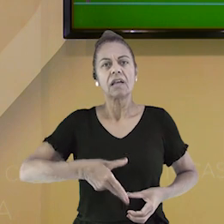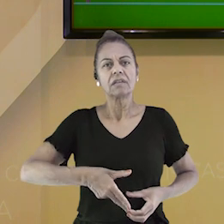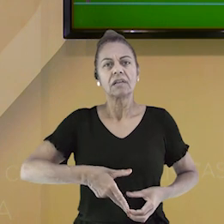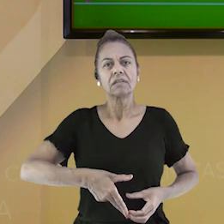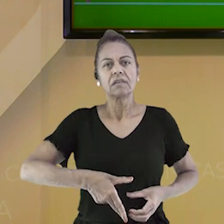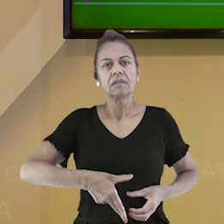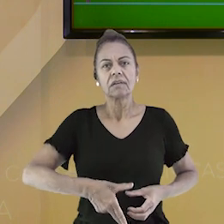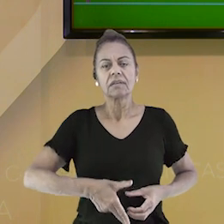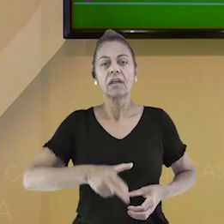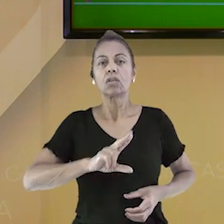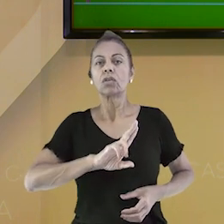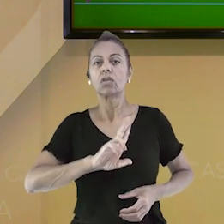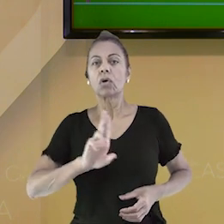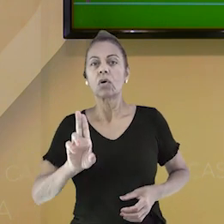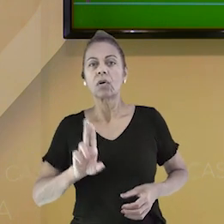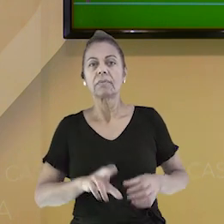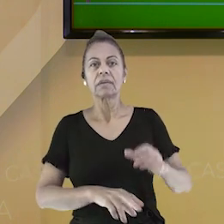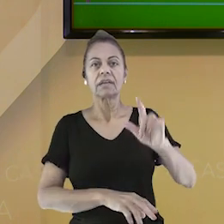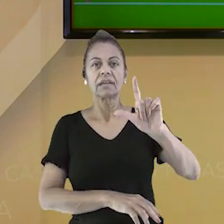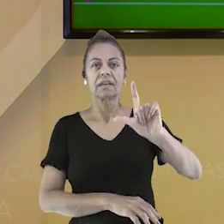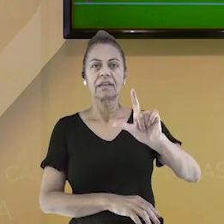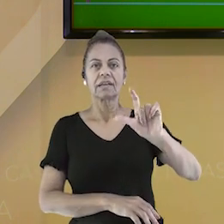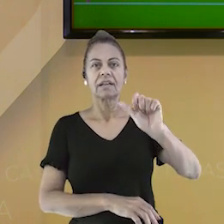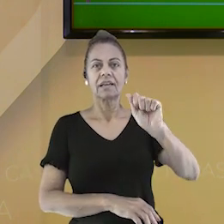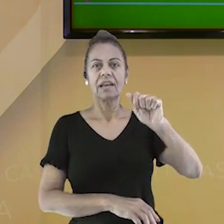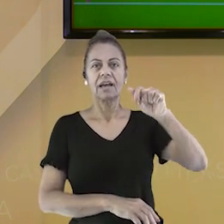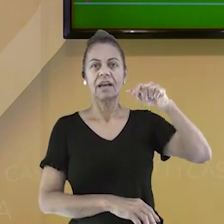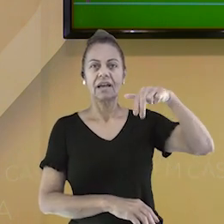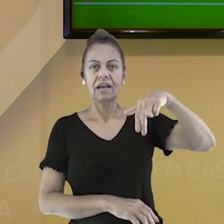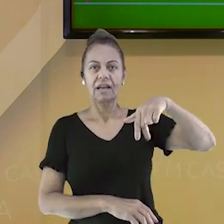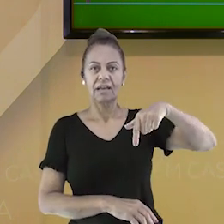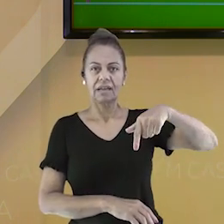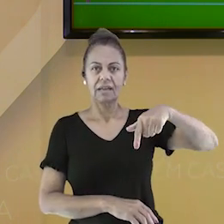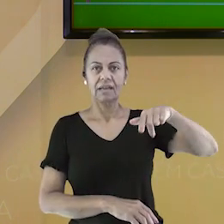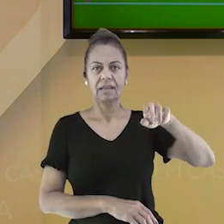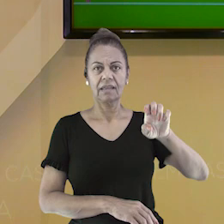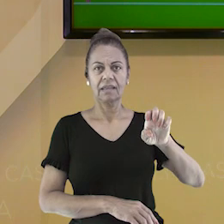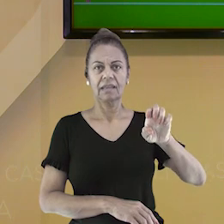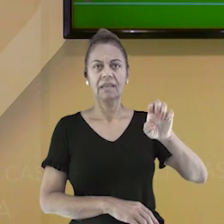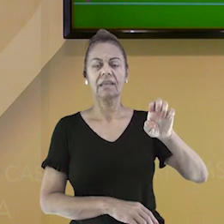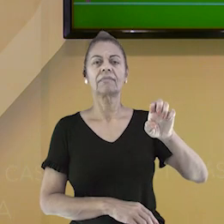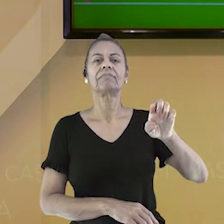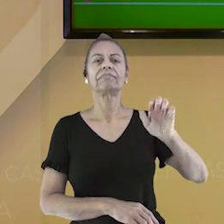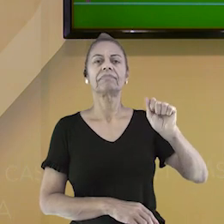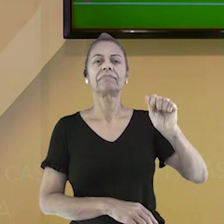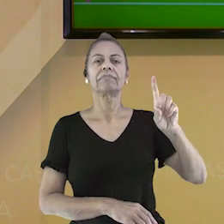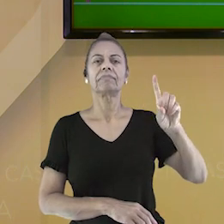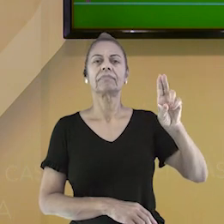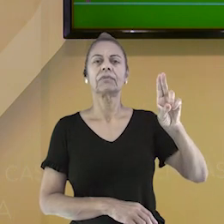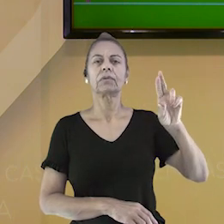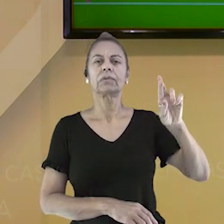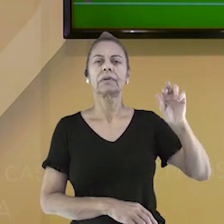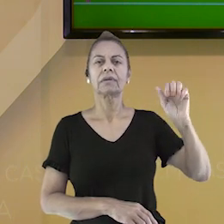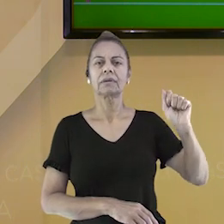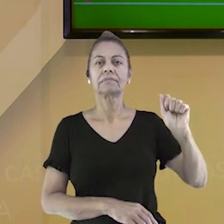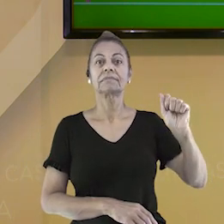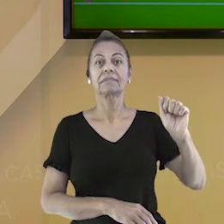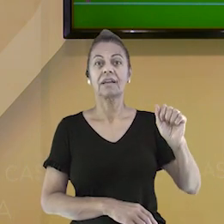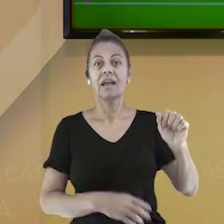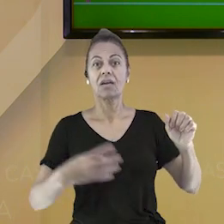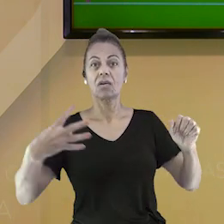tubas uterinas, porque é um procedimento cirúrgico chamado de laqueadura. laqueadura de tubas. É um